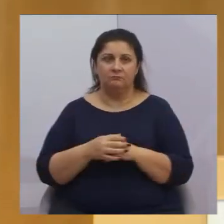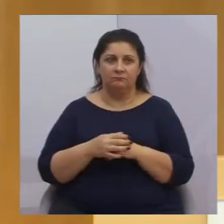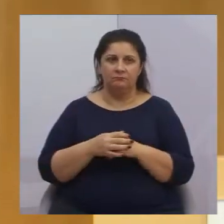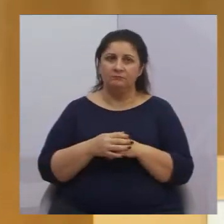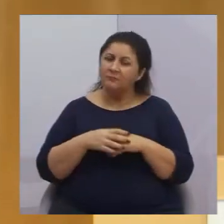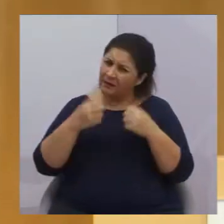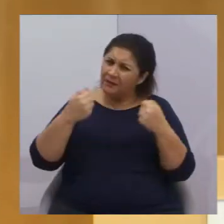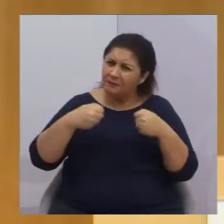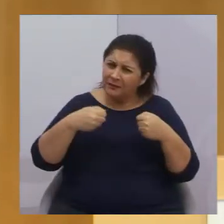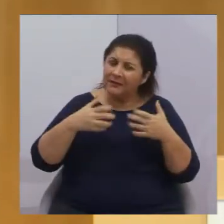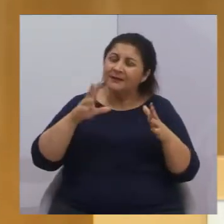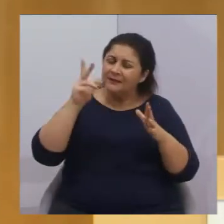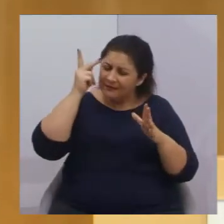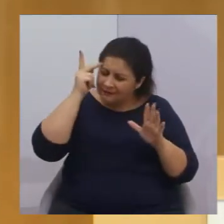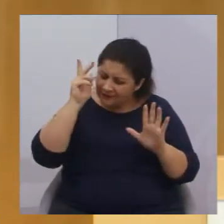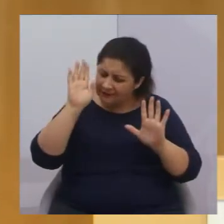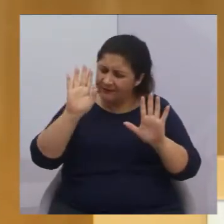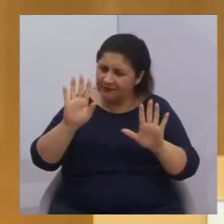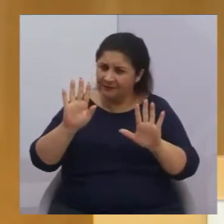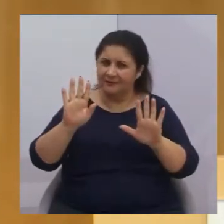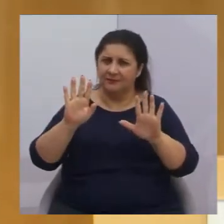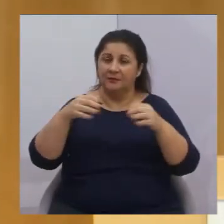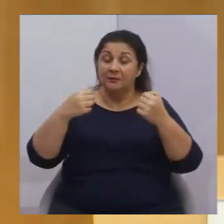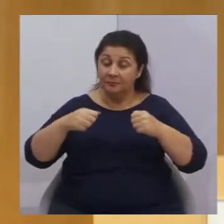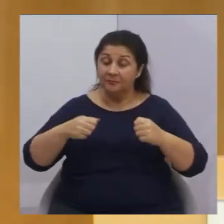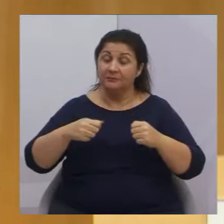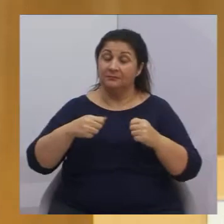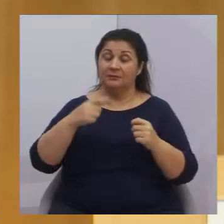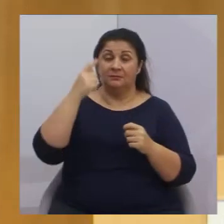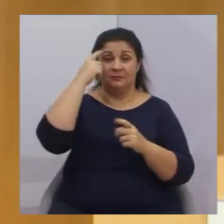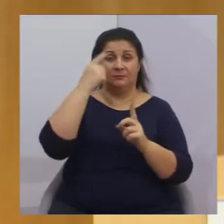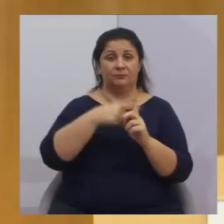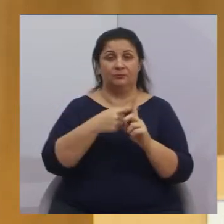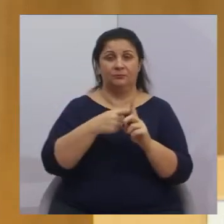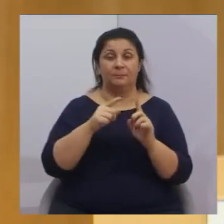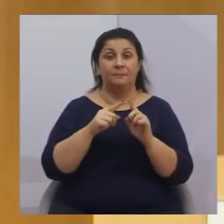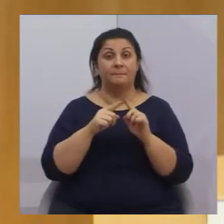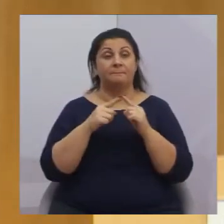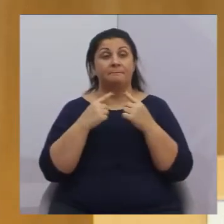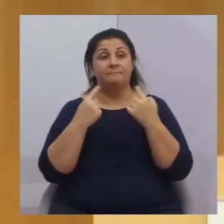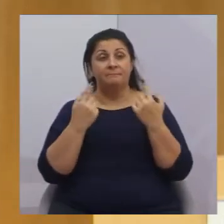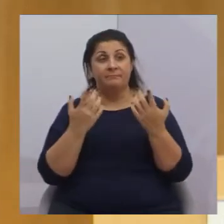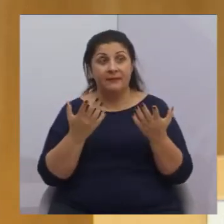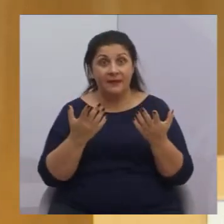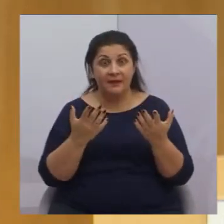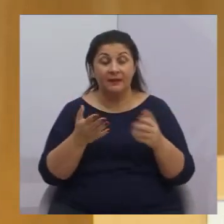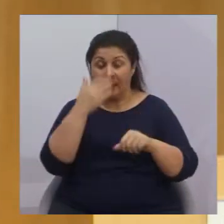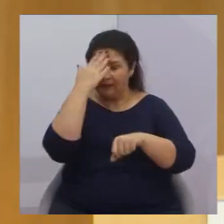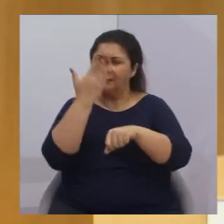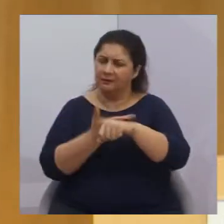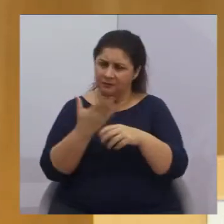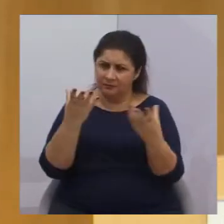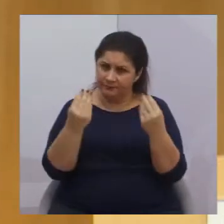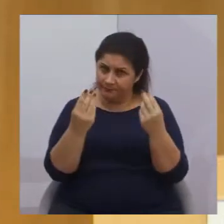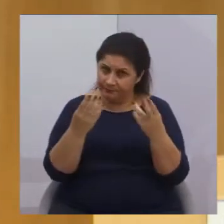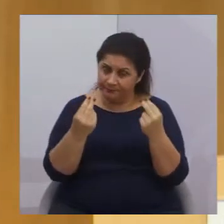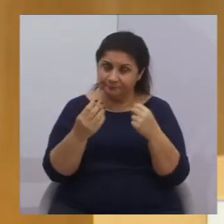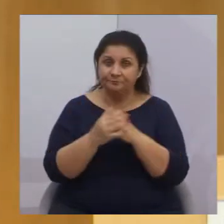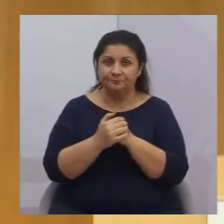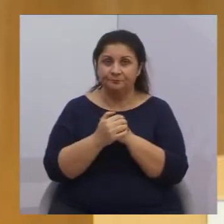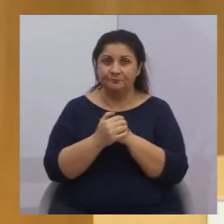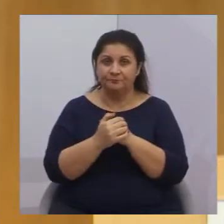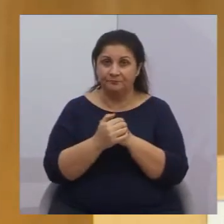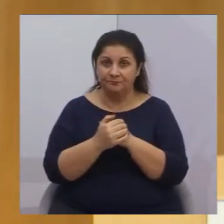tenha que ser entusiasmado com as nossas profissões, muito pelo contrário. Acredito muito que